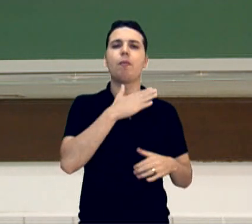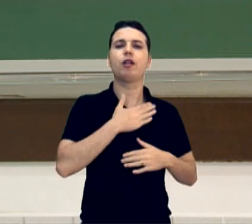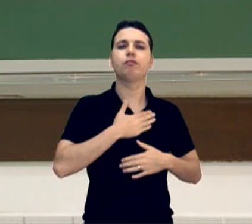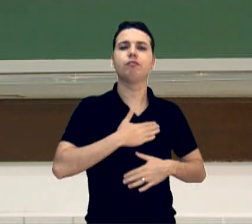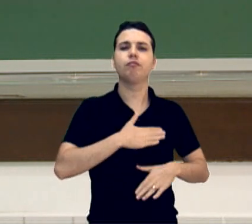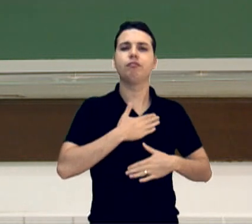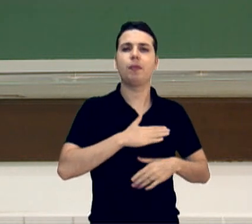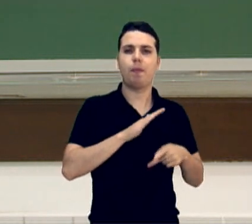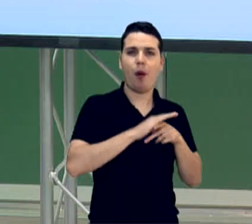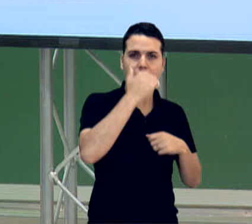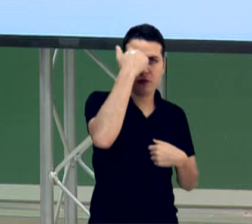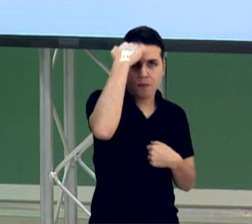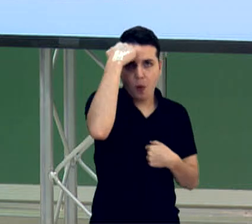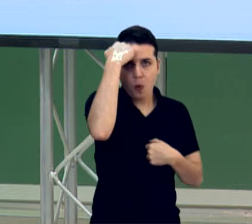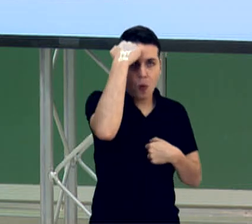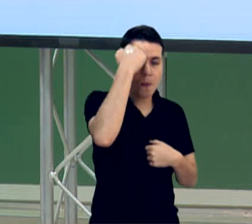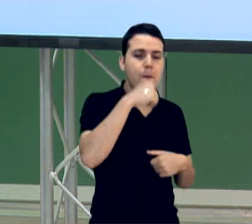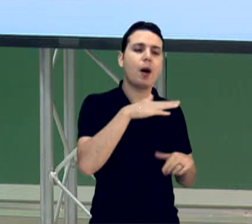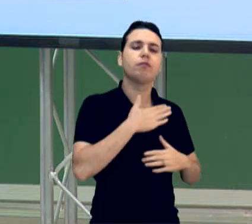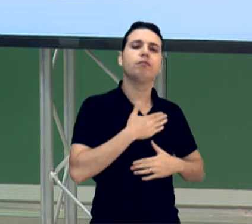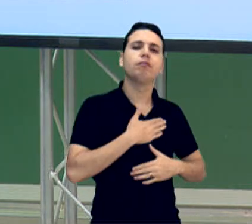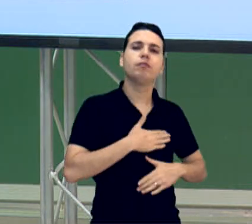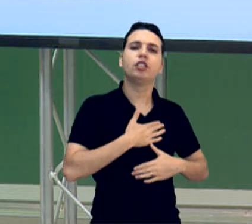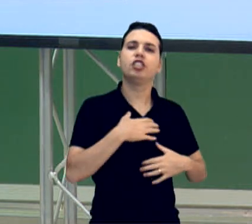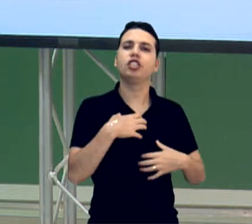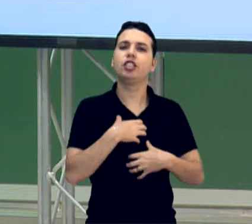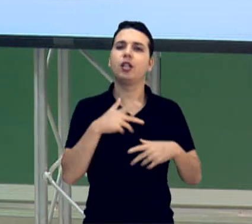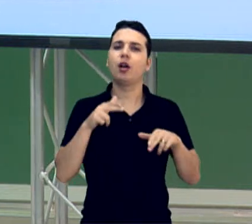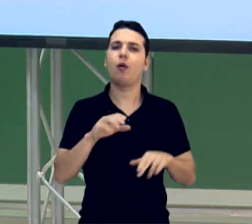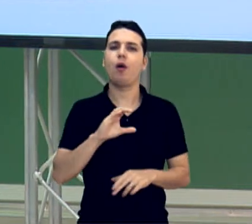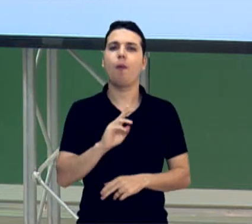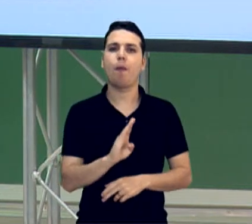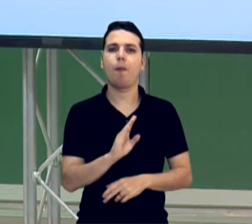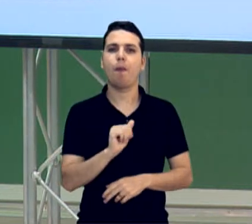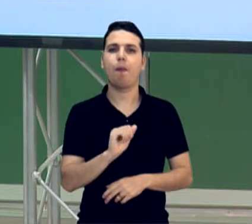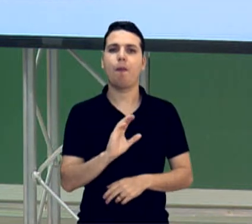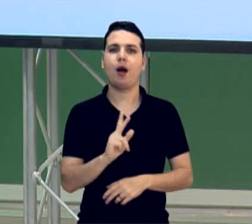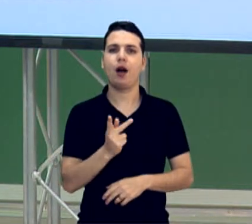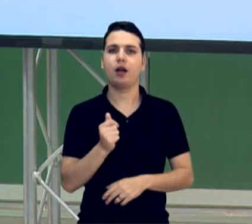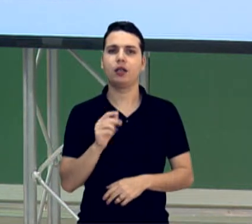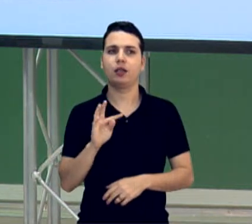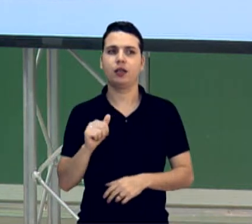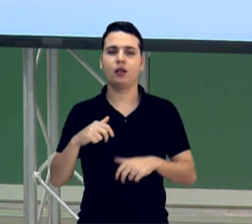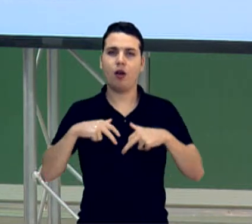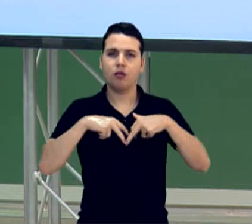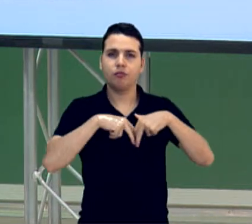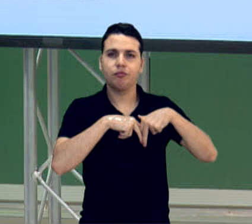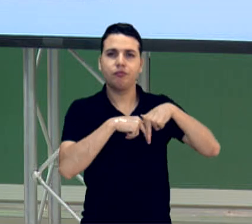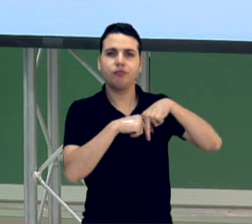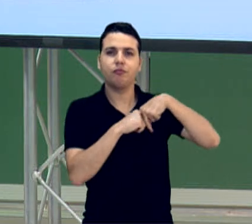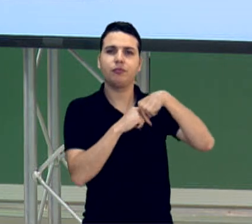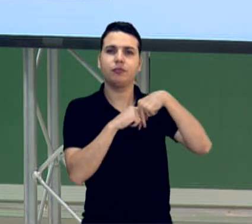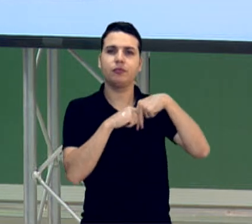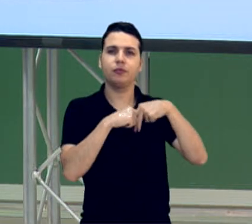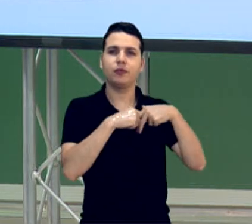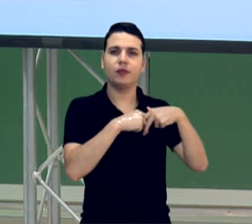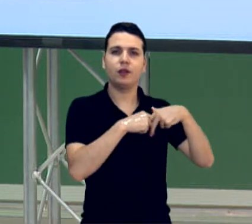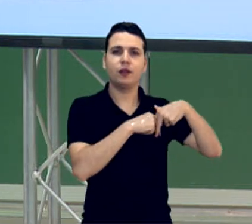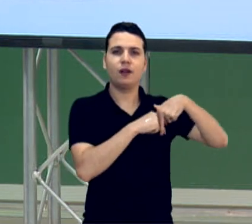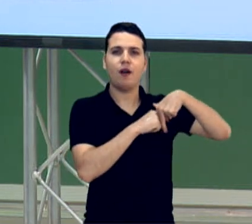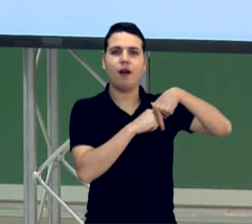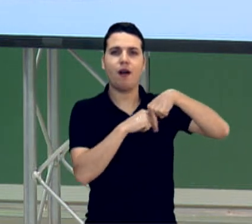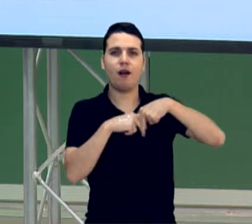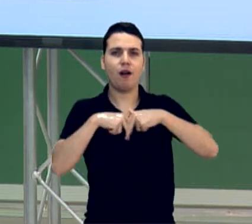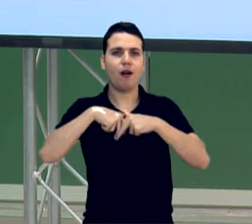sertanejo no sentido da bachata, que são passos mais curtinhos, encaixados, né, uma perna entre